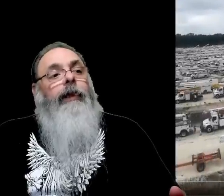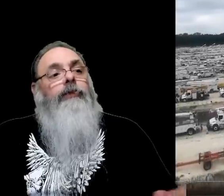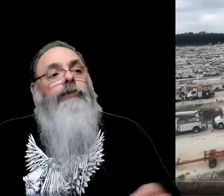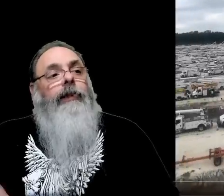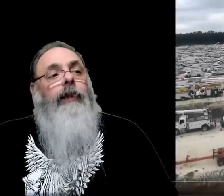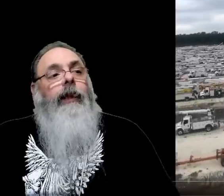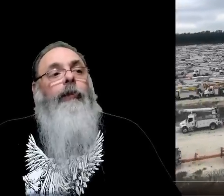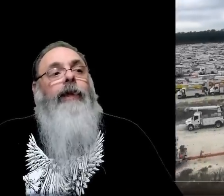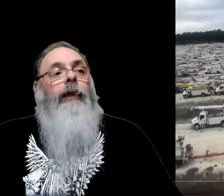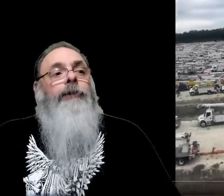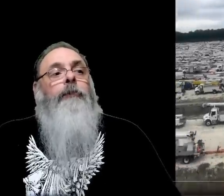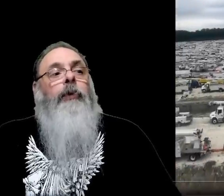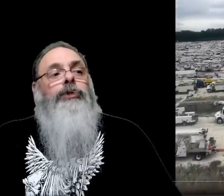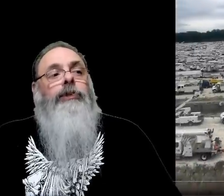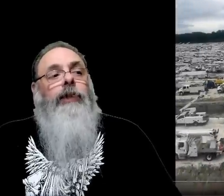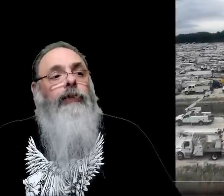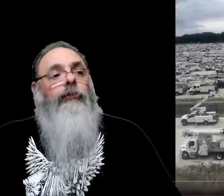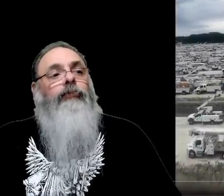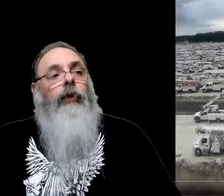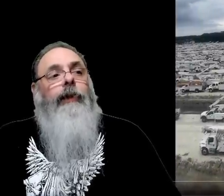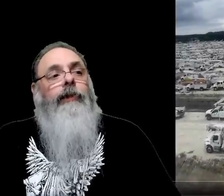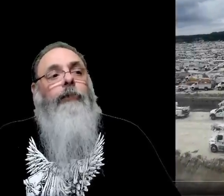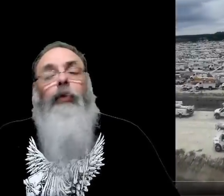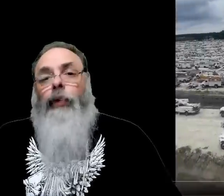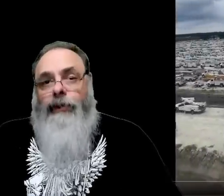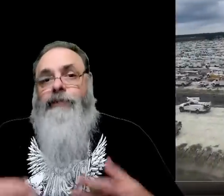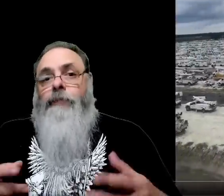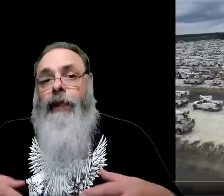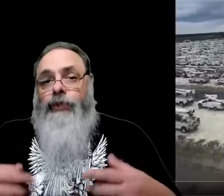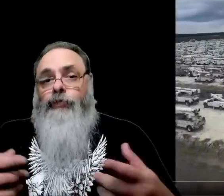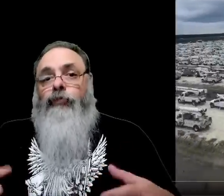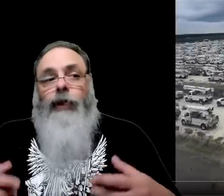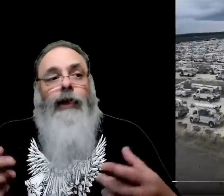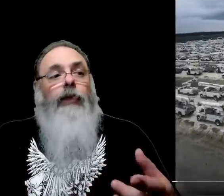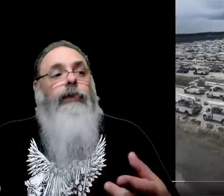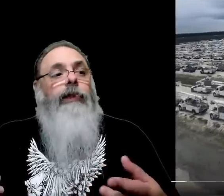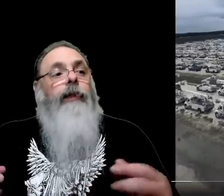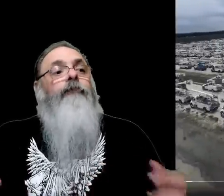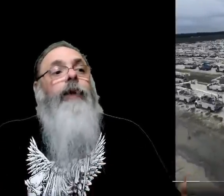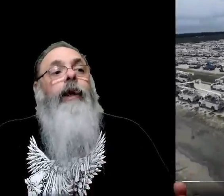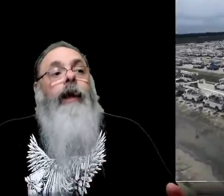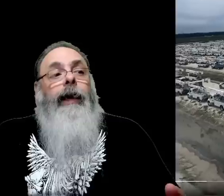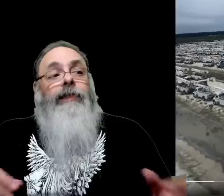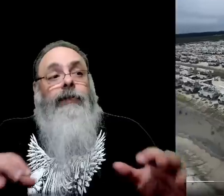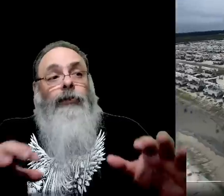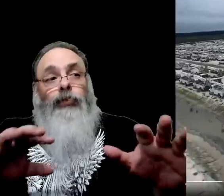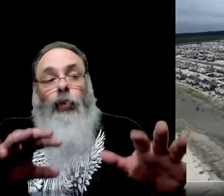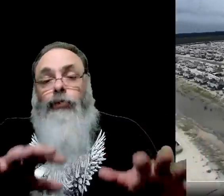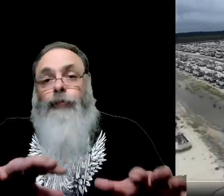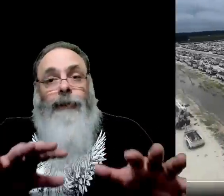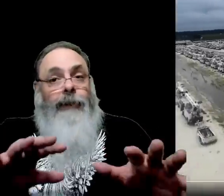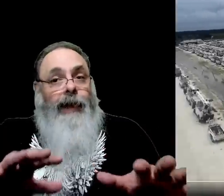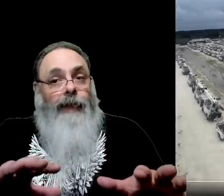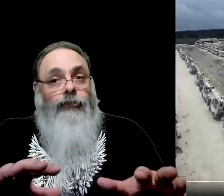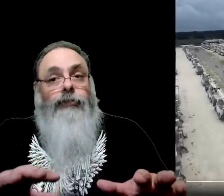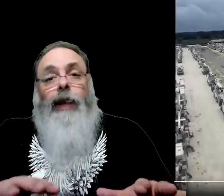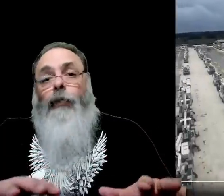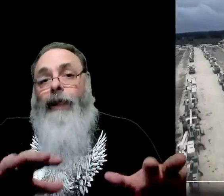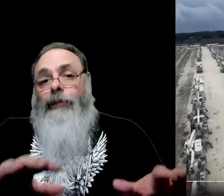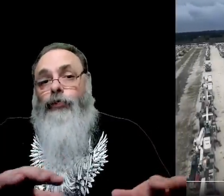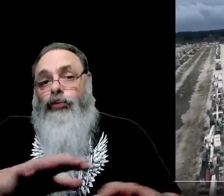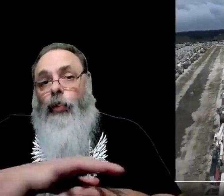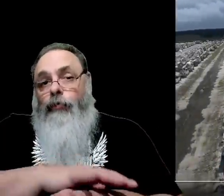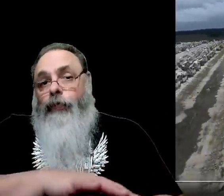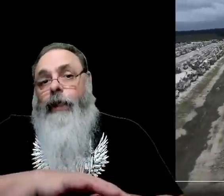isso daqui é uma equipe de prontidão na Flórida por conta desse mesmo furacão e amplo ele já estão todos preparados